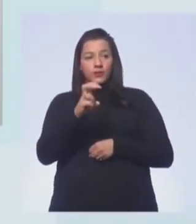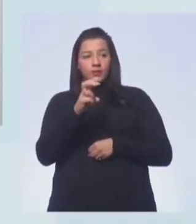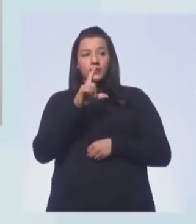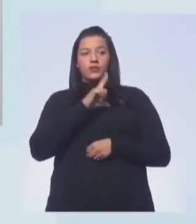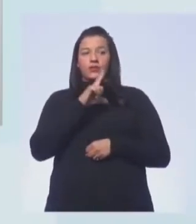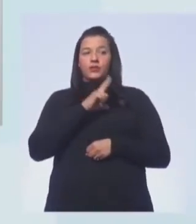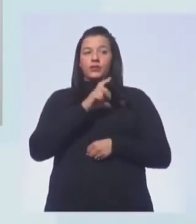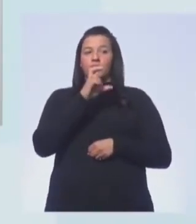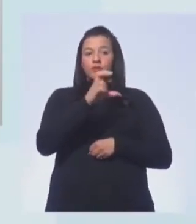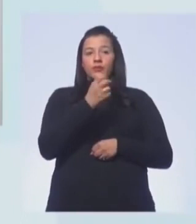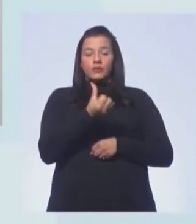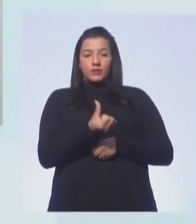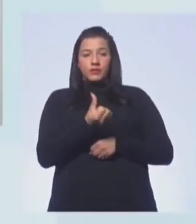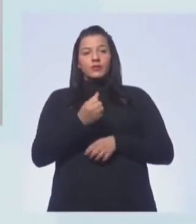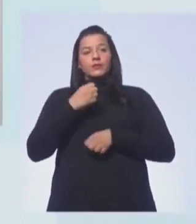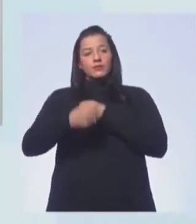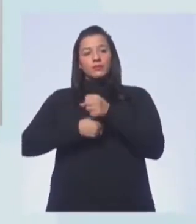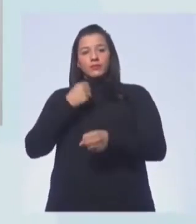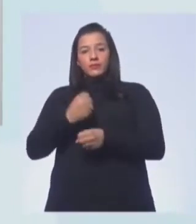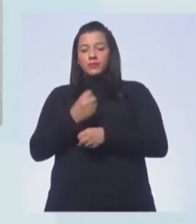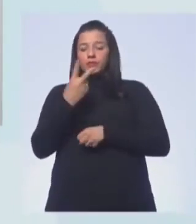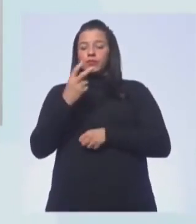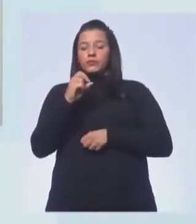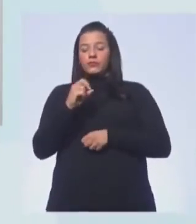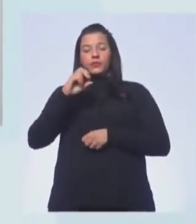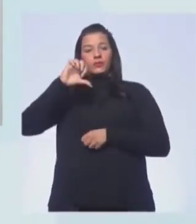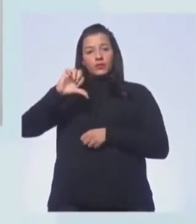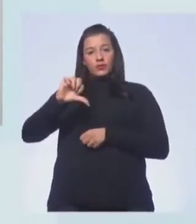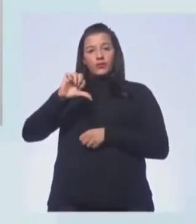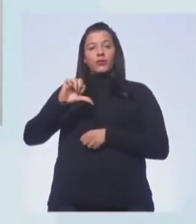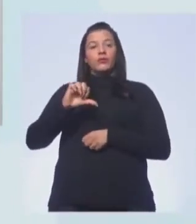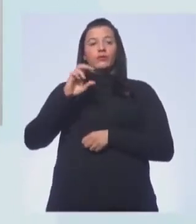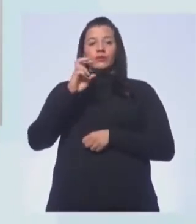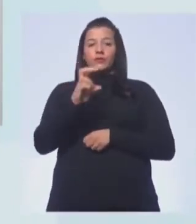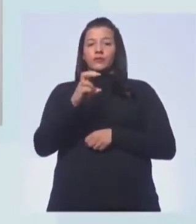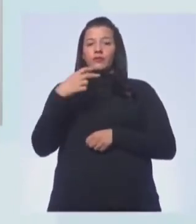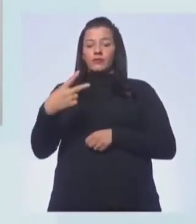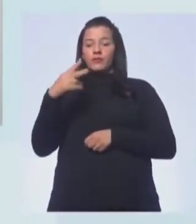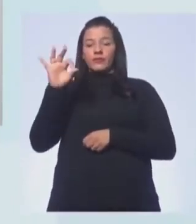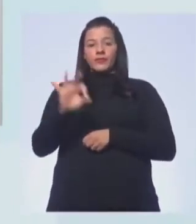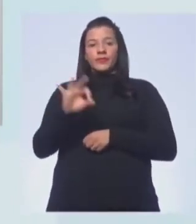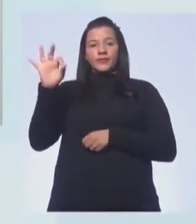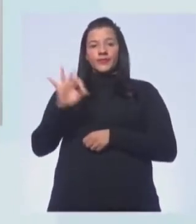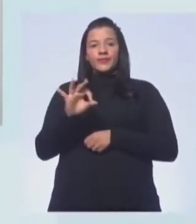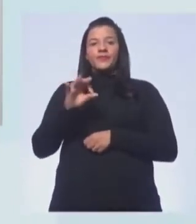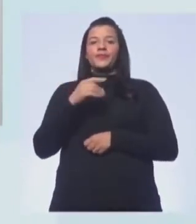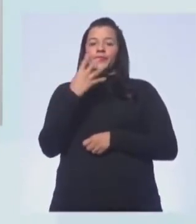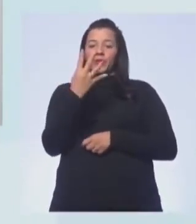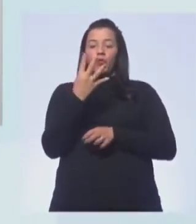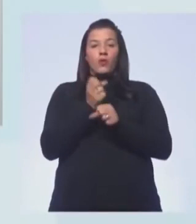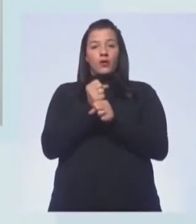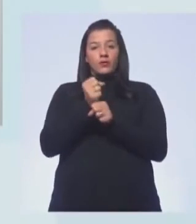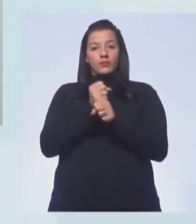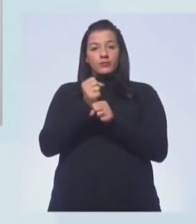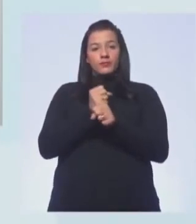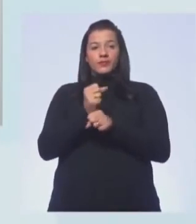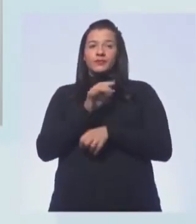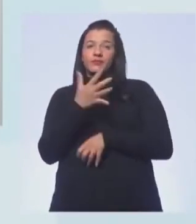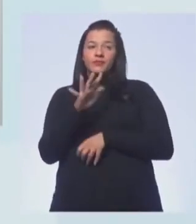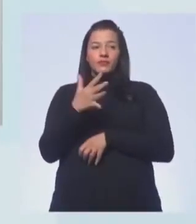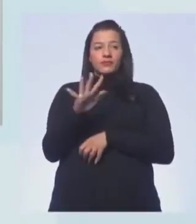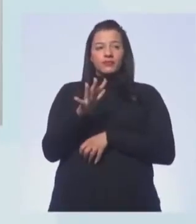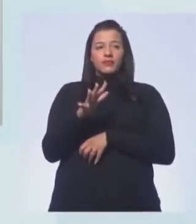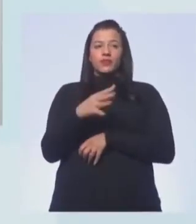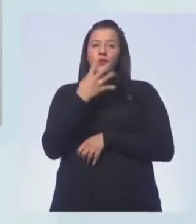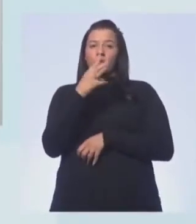clara. Em 2019, 52%. Então, em 4 anos, a gente perdeu aí 4 pontos percentuais,